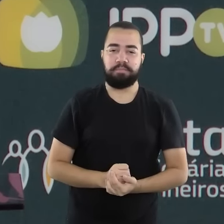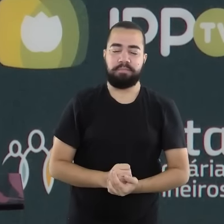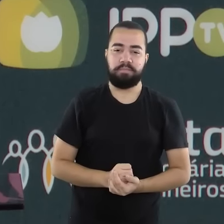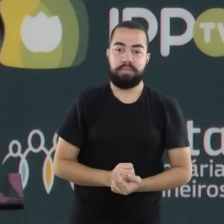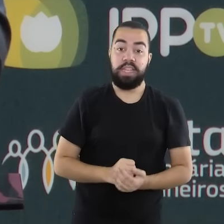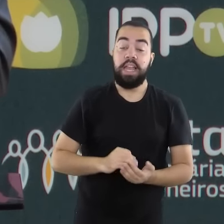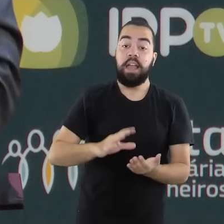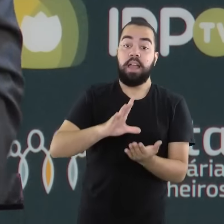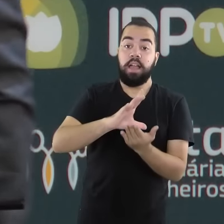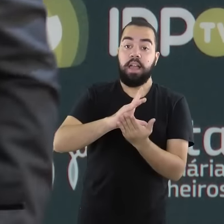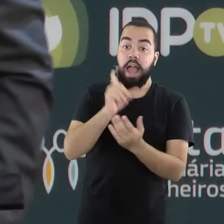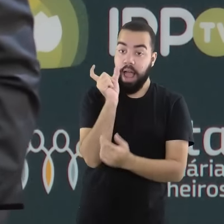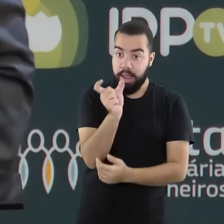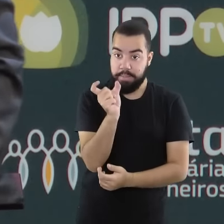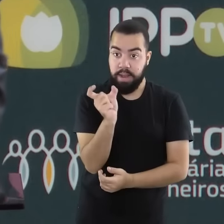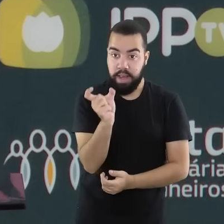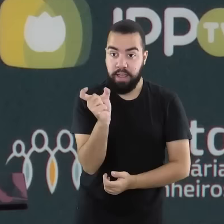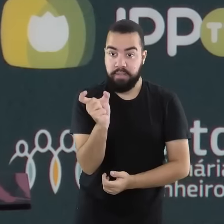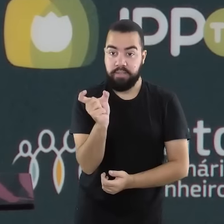A palavra